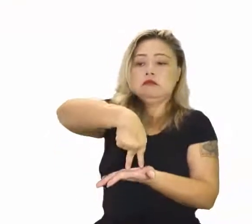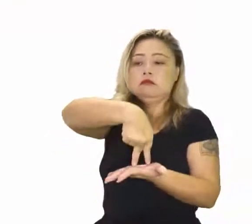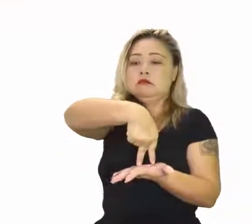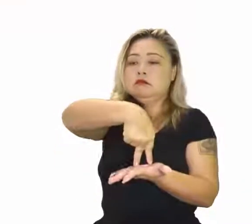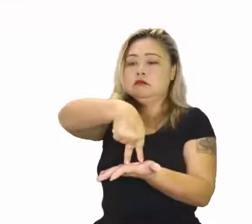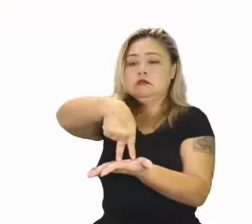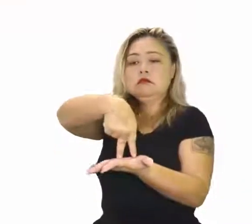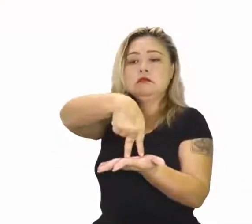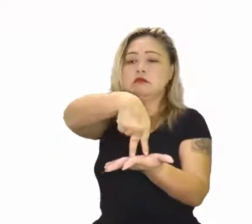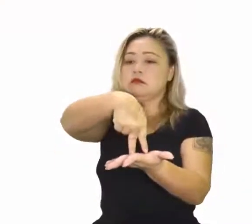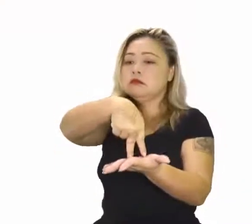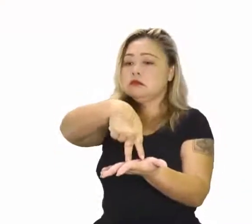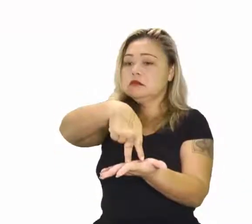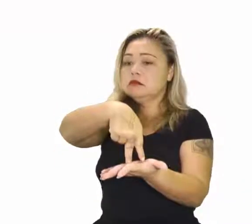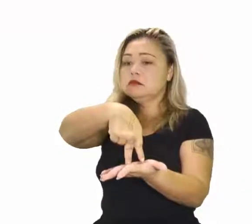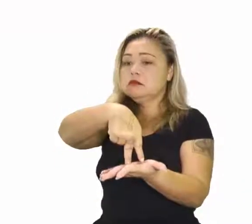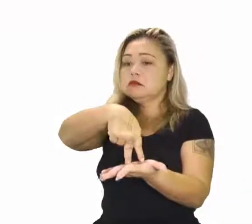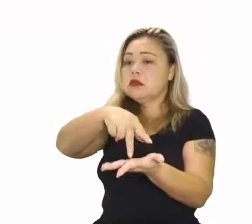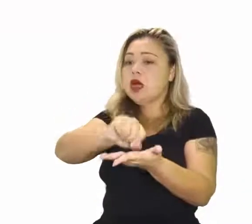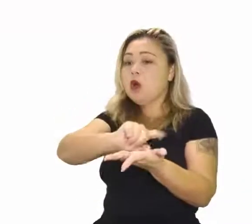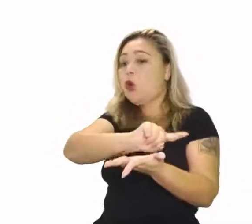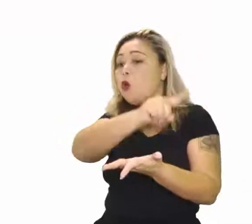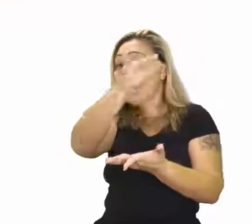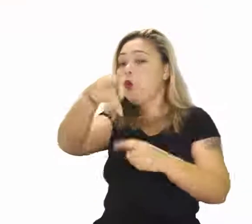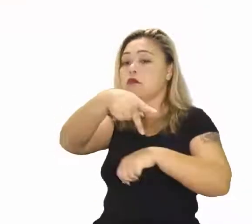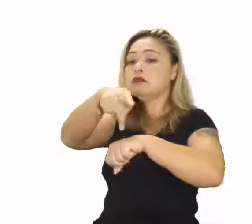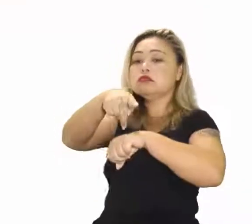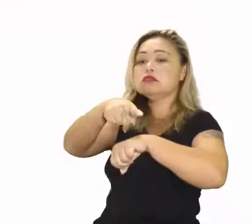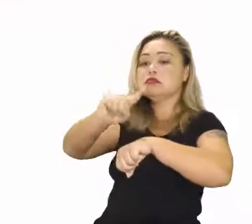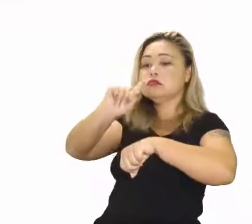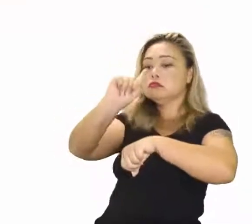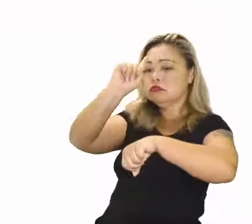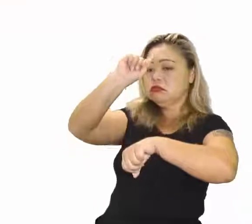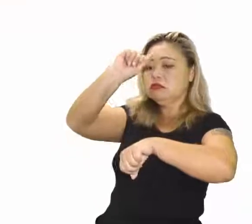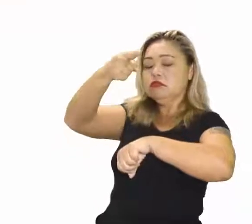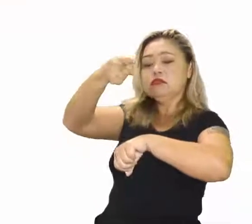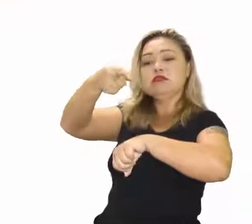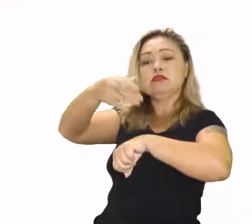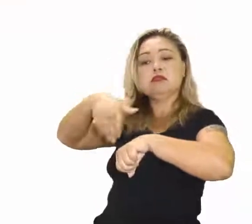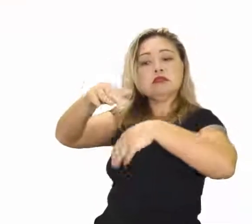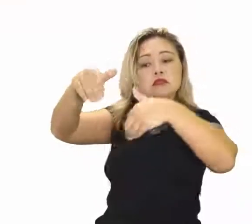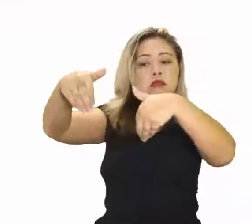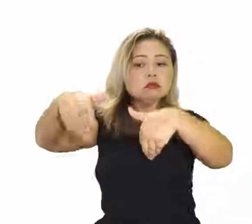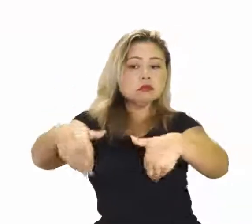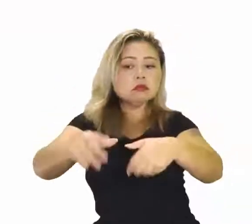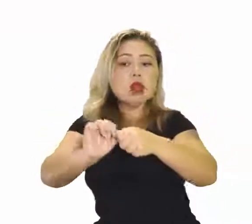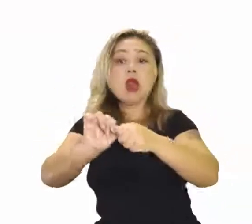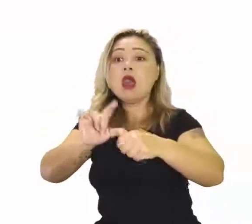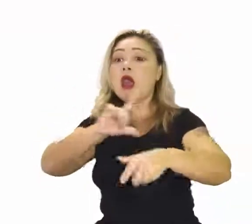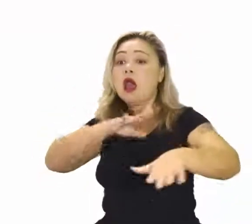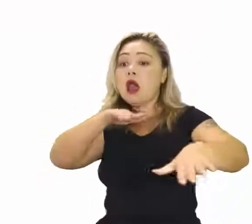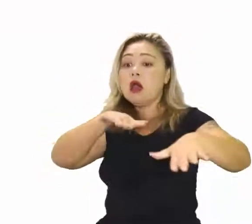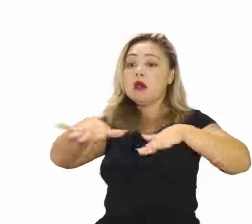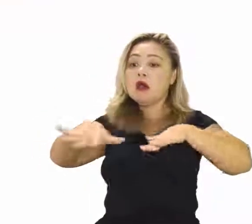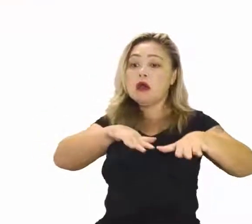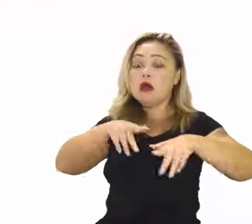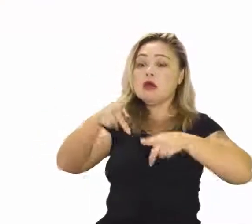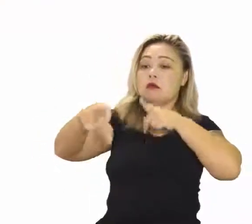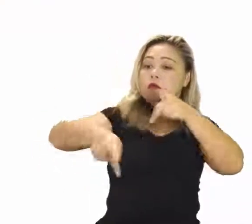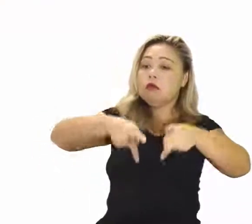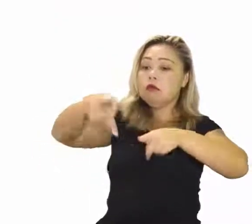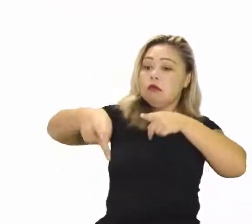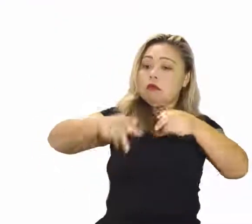lá, que ele tentava subjugar os outros países. Há uma mobilização, então, maciça da população